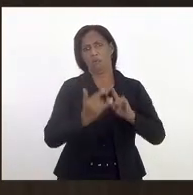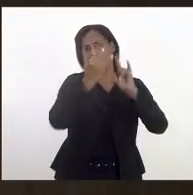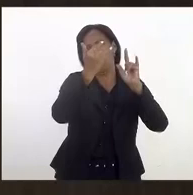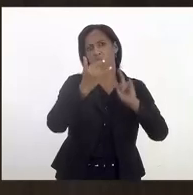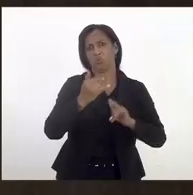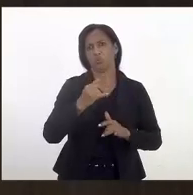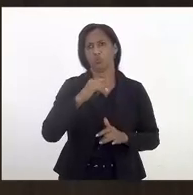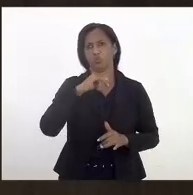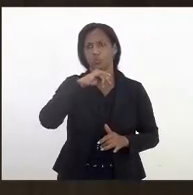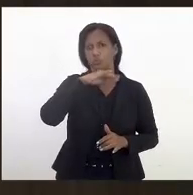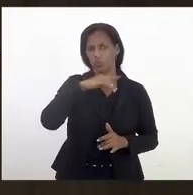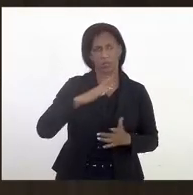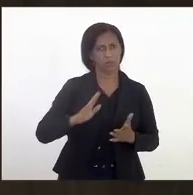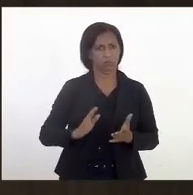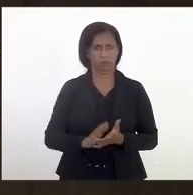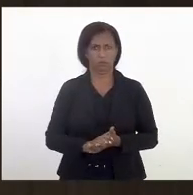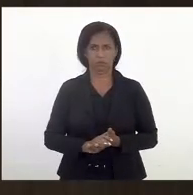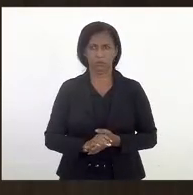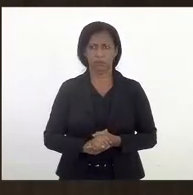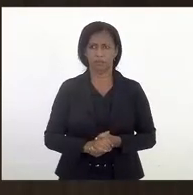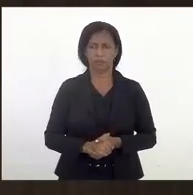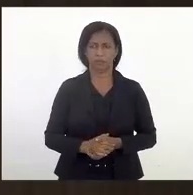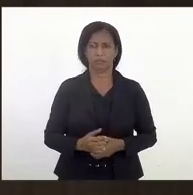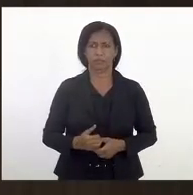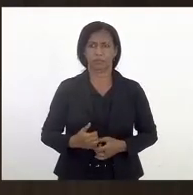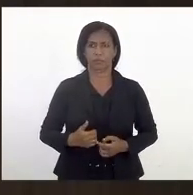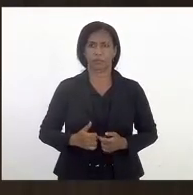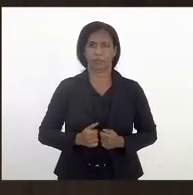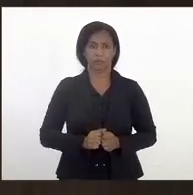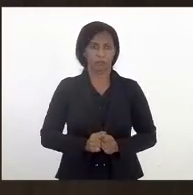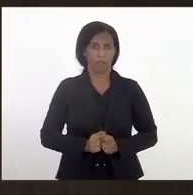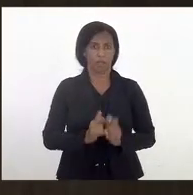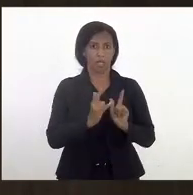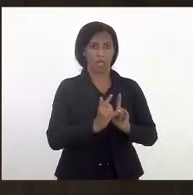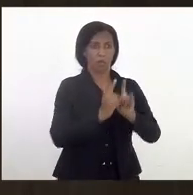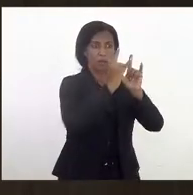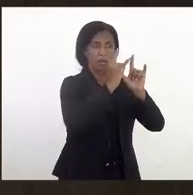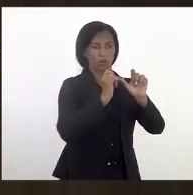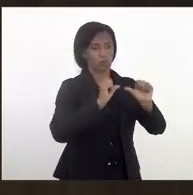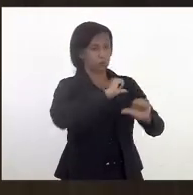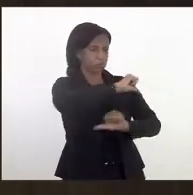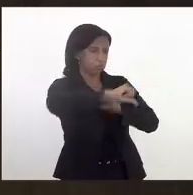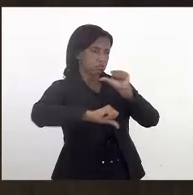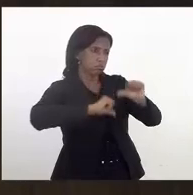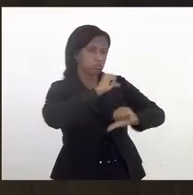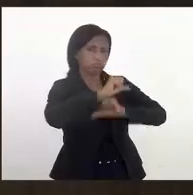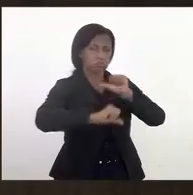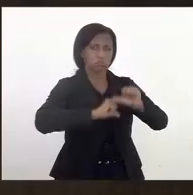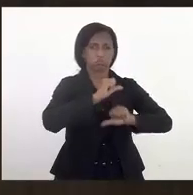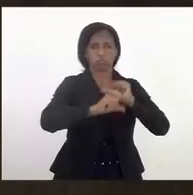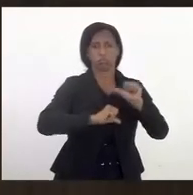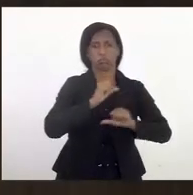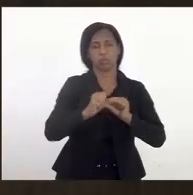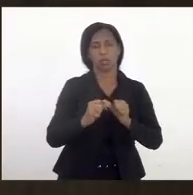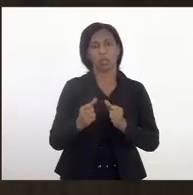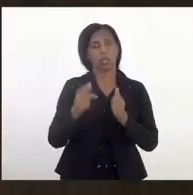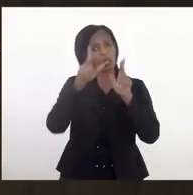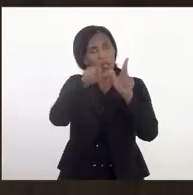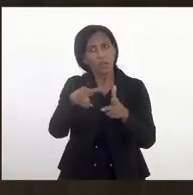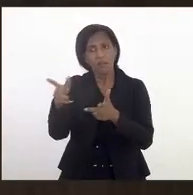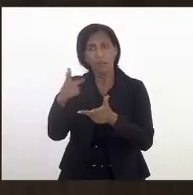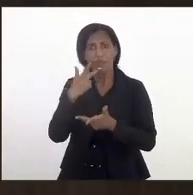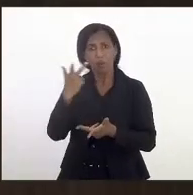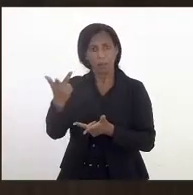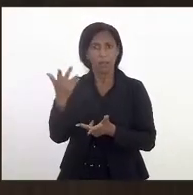é um prédio modernizado reformado na como vossa excelência mesmo colocou